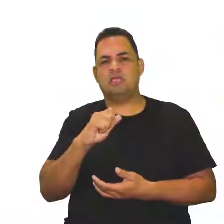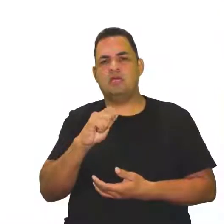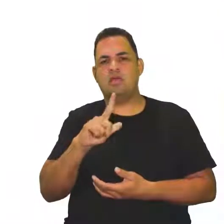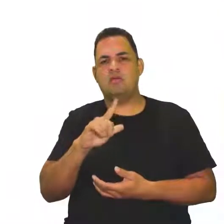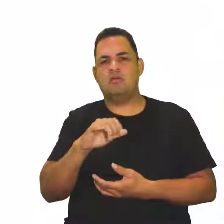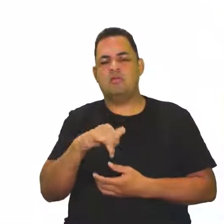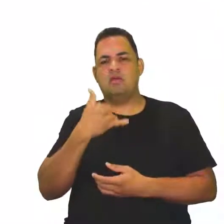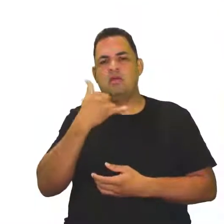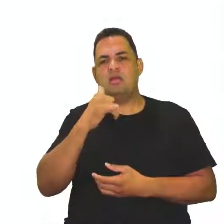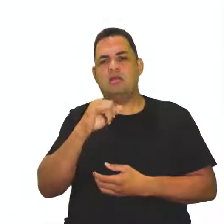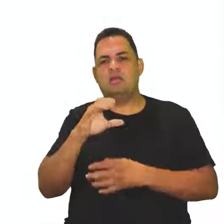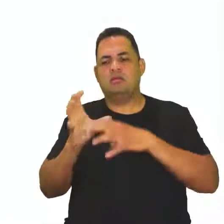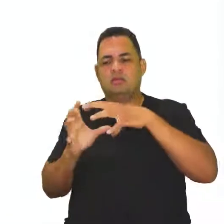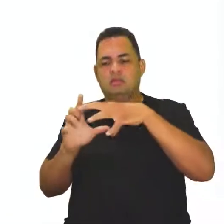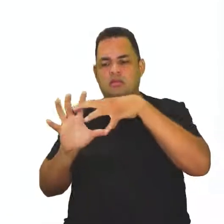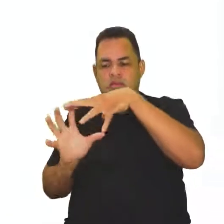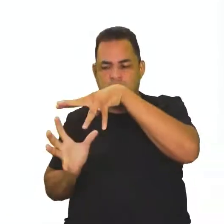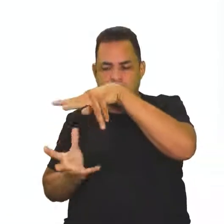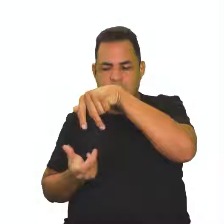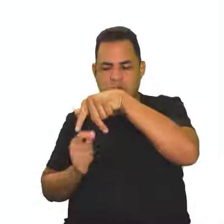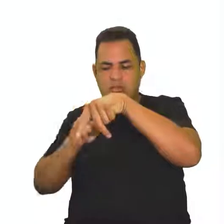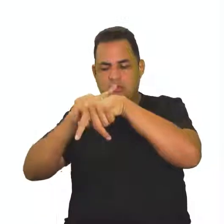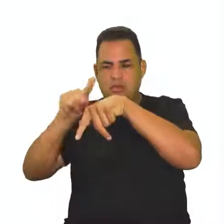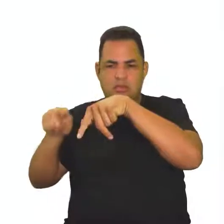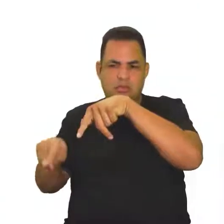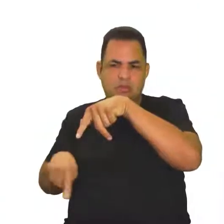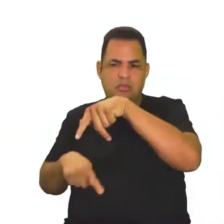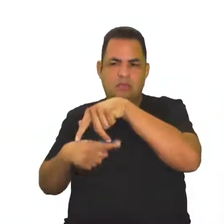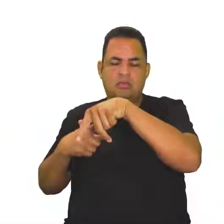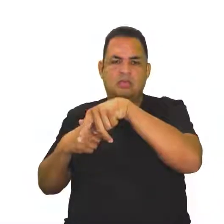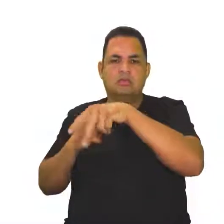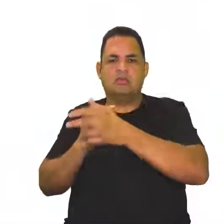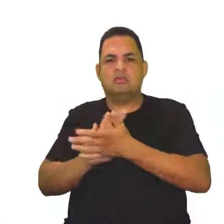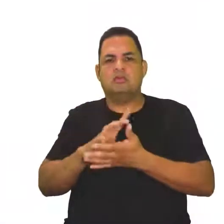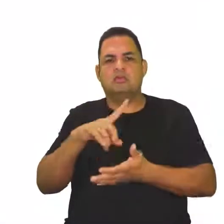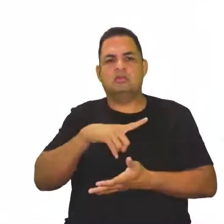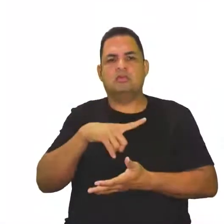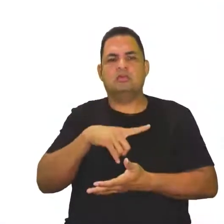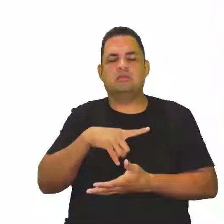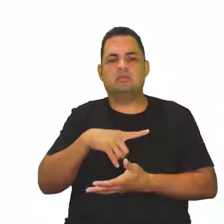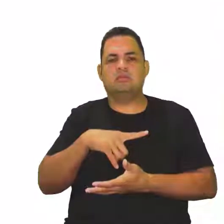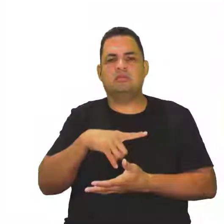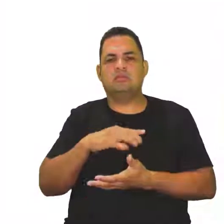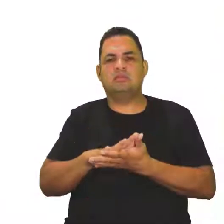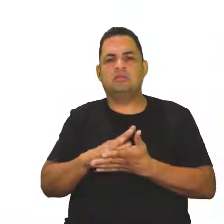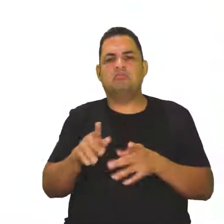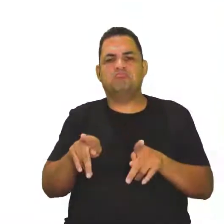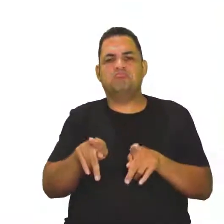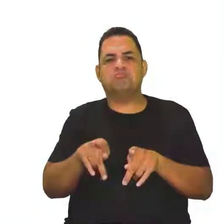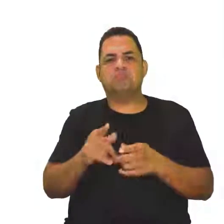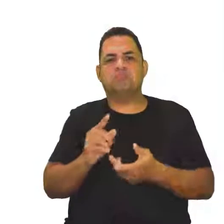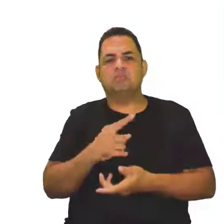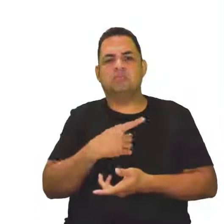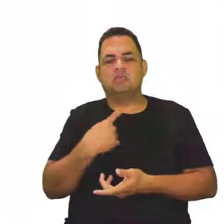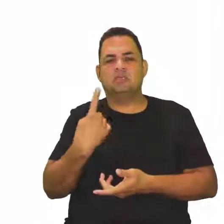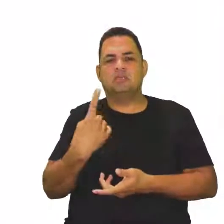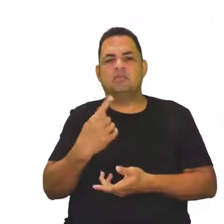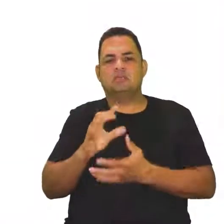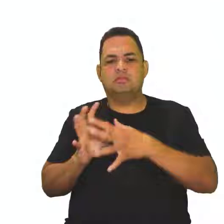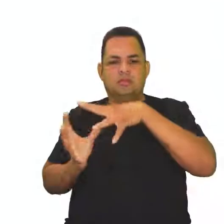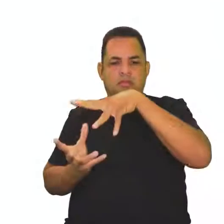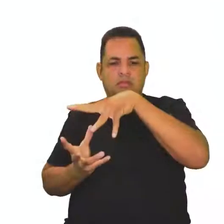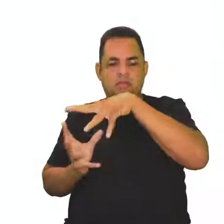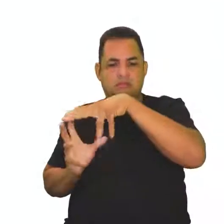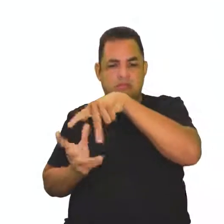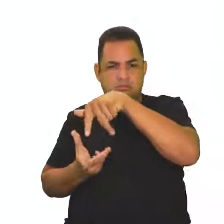aqui é o maior condutor, né, existente, é o planeta Terra aqui, lógico, para a gente, né? A Terra.